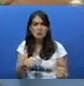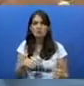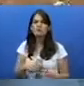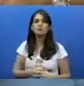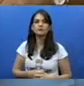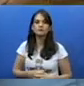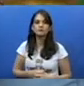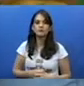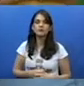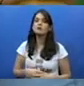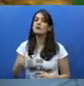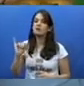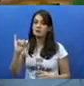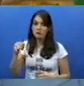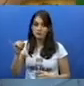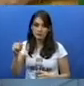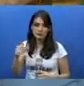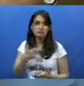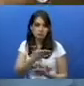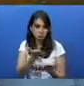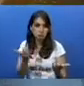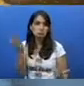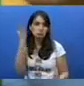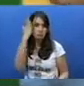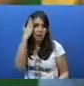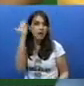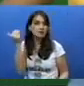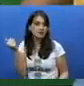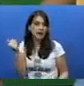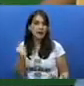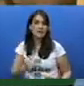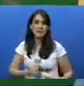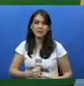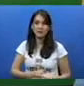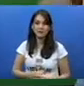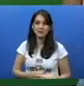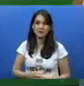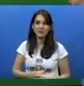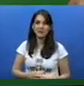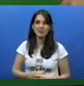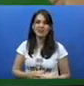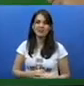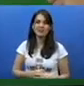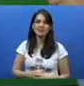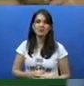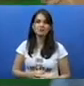servem? Sim, vocês sabem, né? Estamos fazendo a revisão, nós já